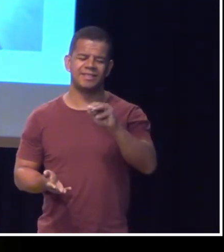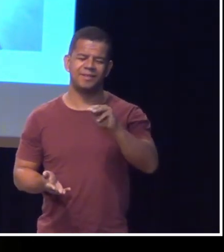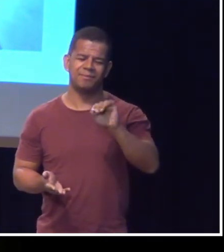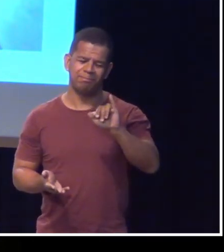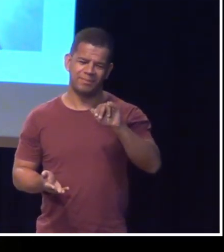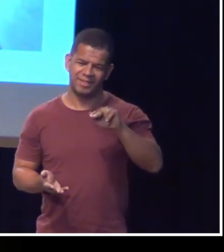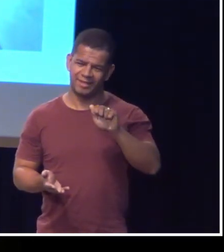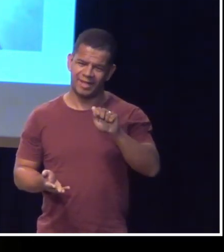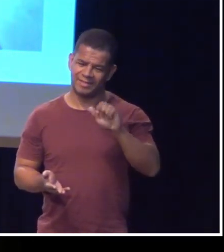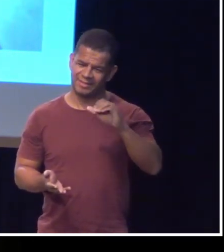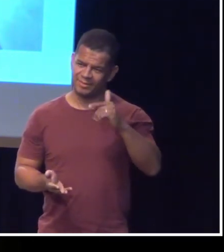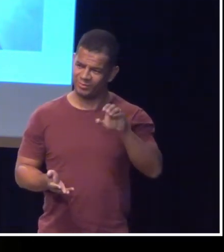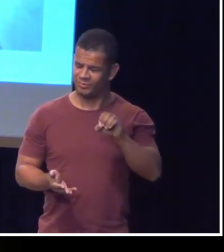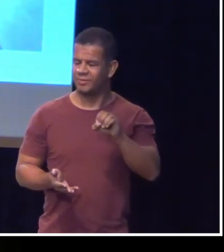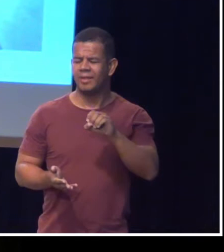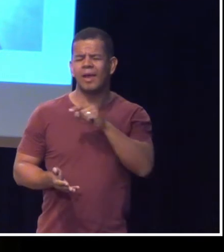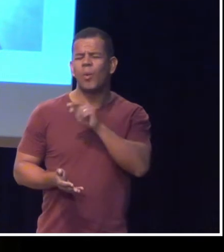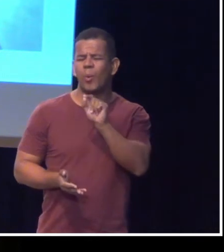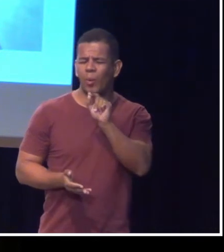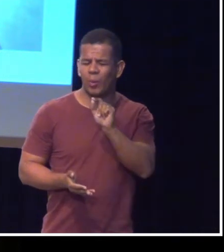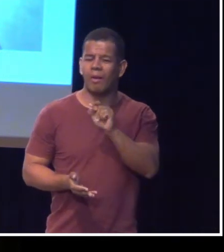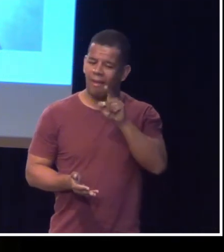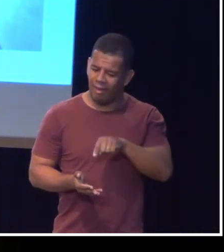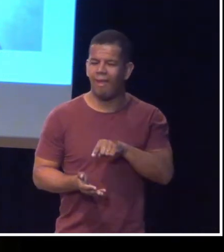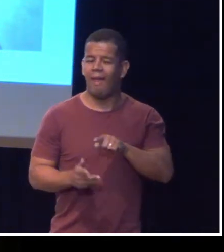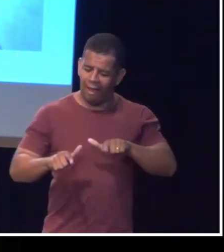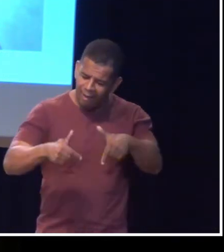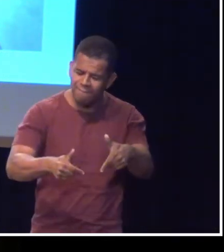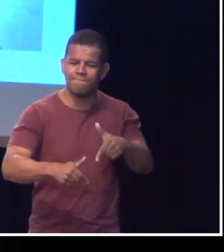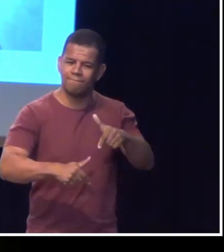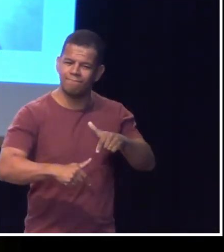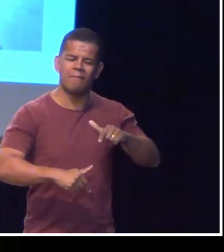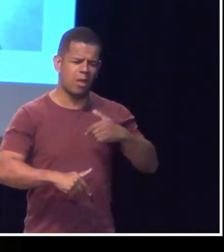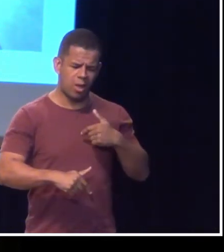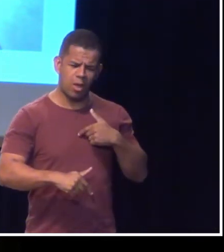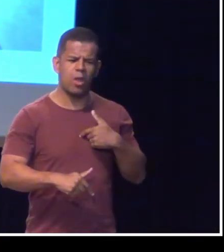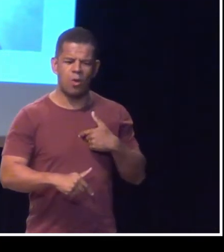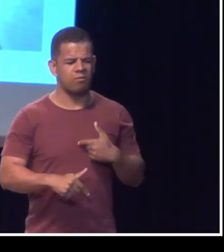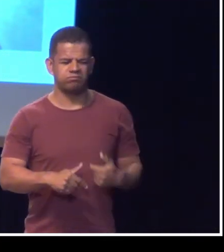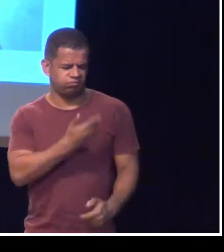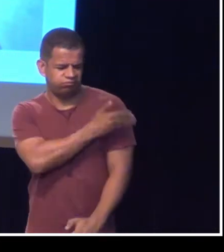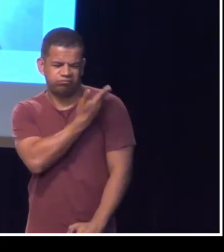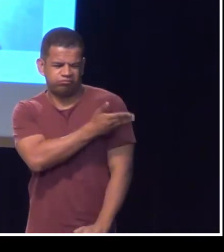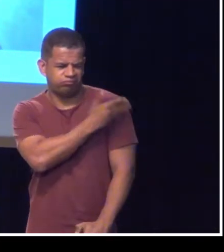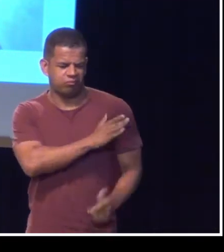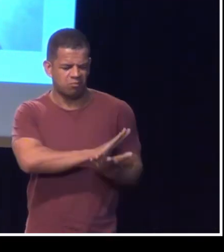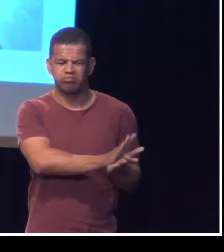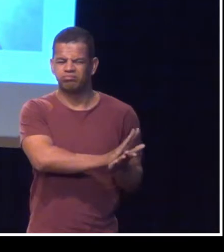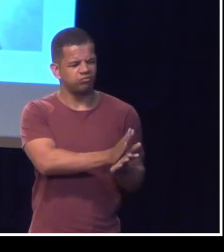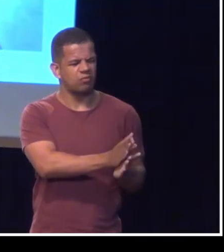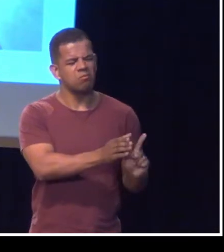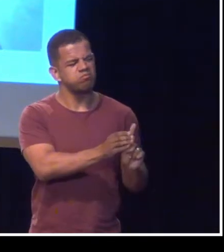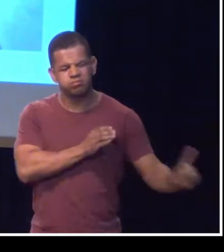o racismo e o preconceito. Ou seja, eu vou agir para com o outro de uma forma discriminatória. Né? Eu não vou escolher aquele